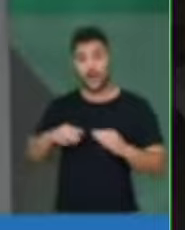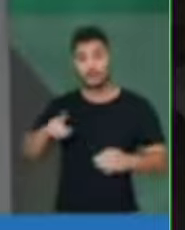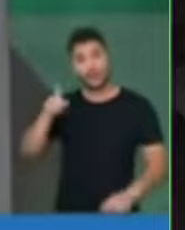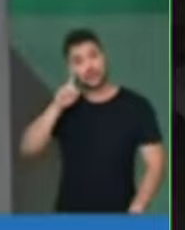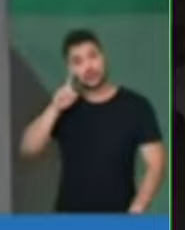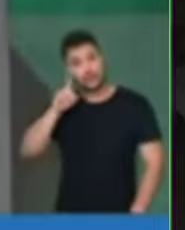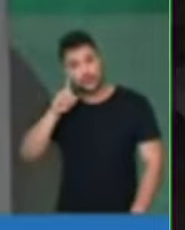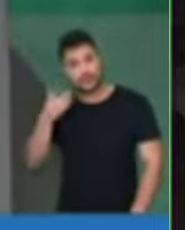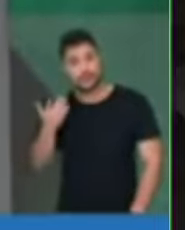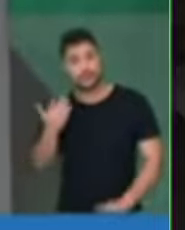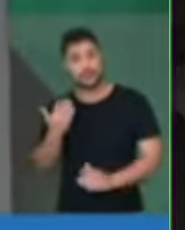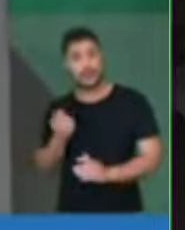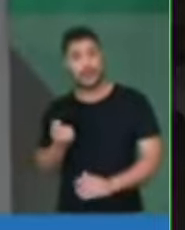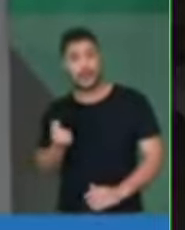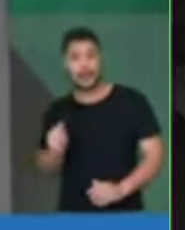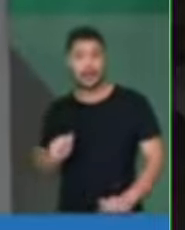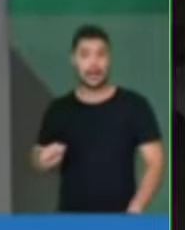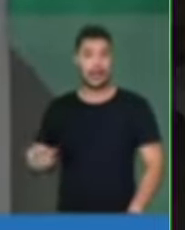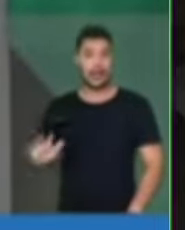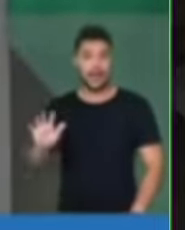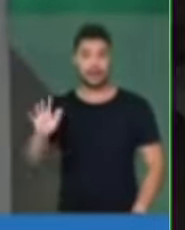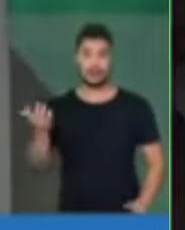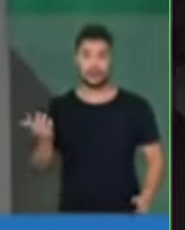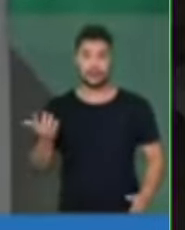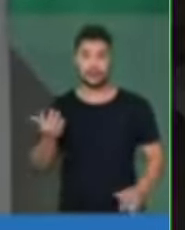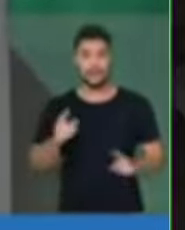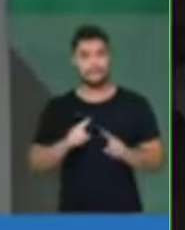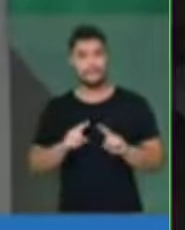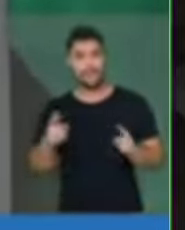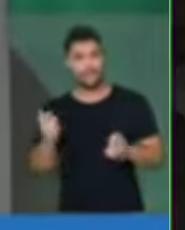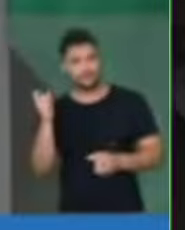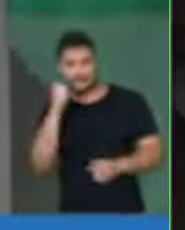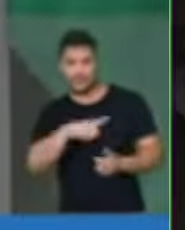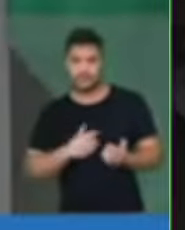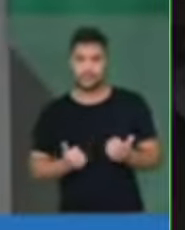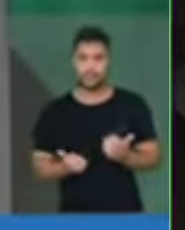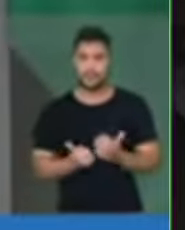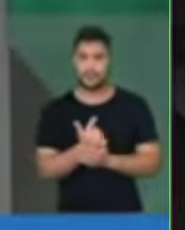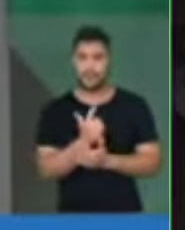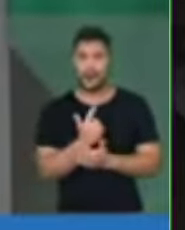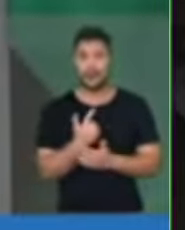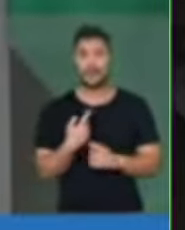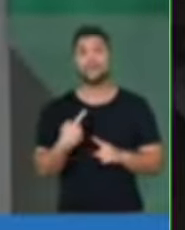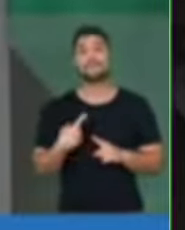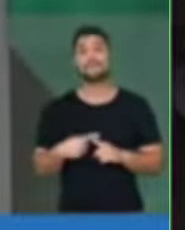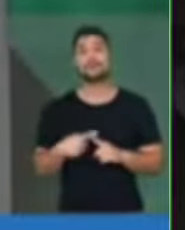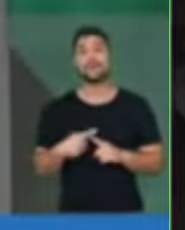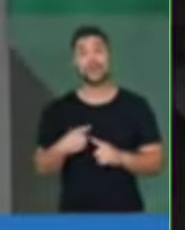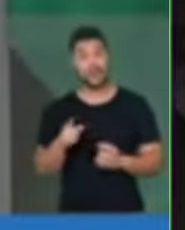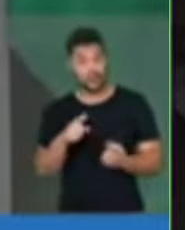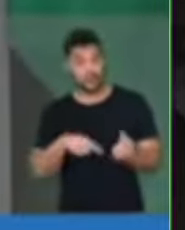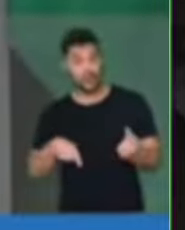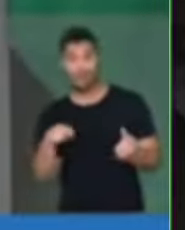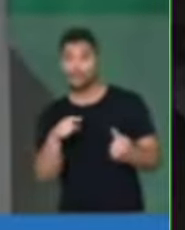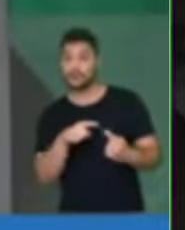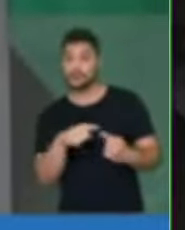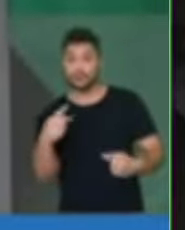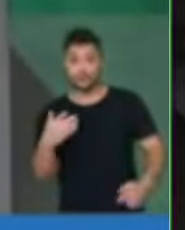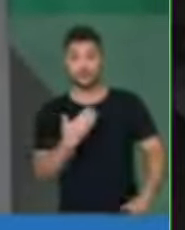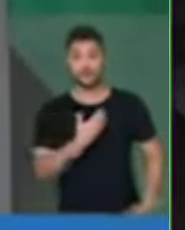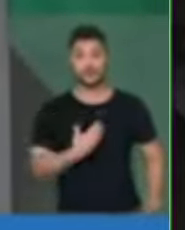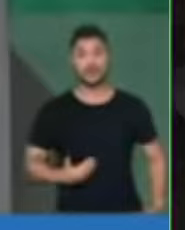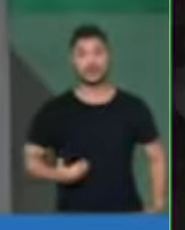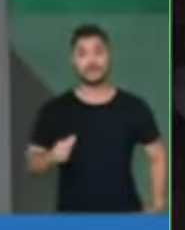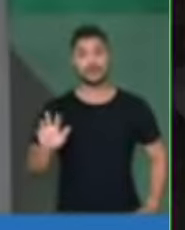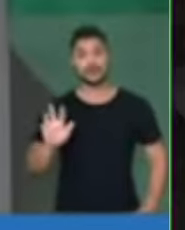dia aumentando, estão mais caras, mais inacessíveis, porque, repito, o objetivo do governo Lula